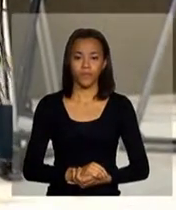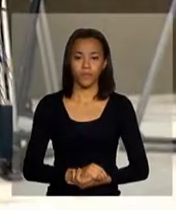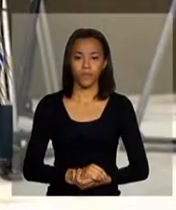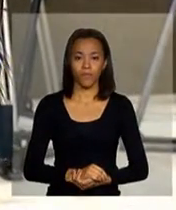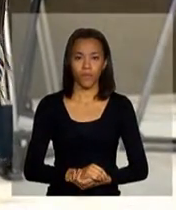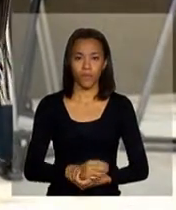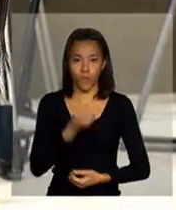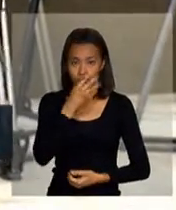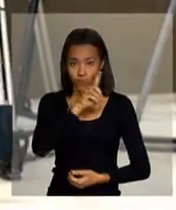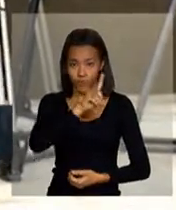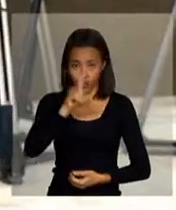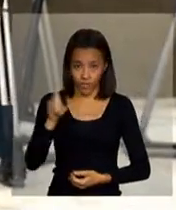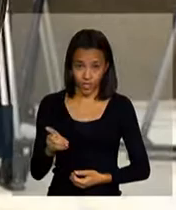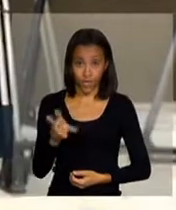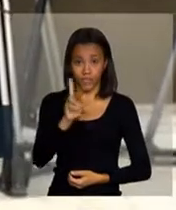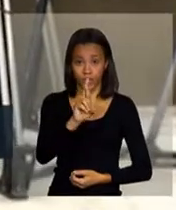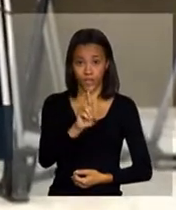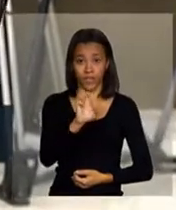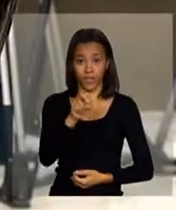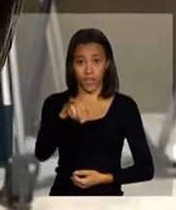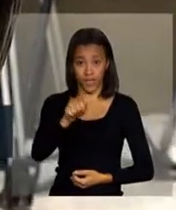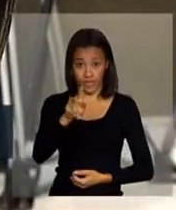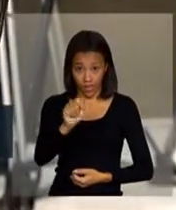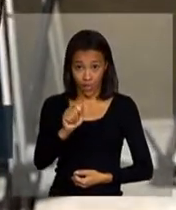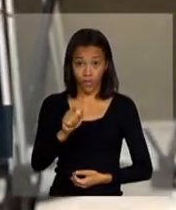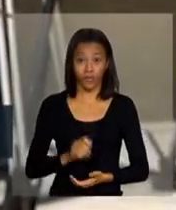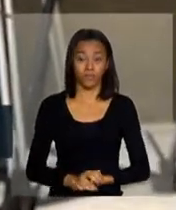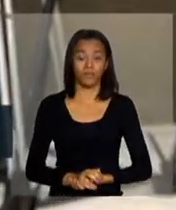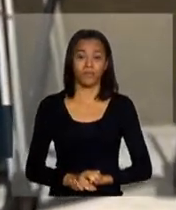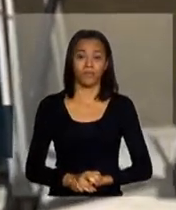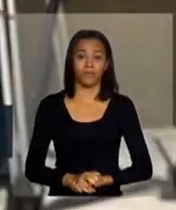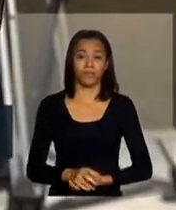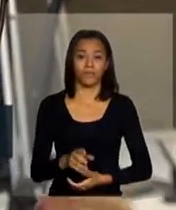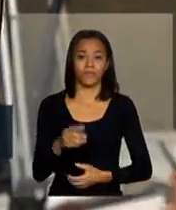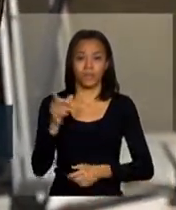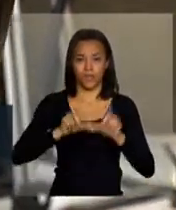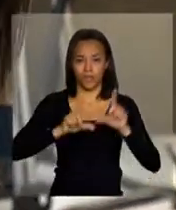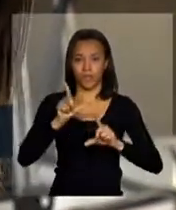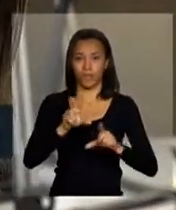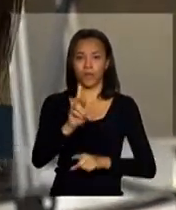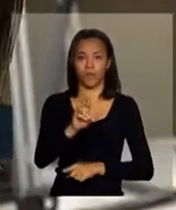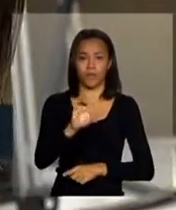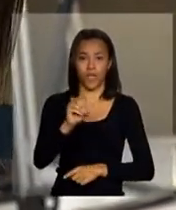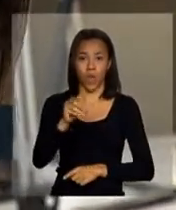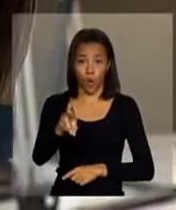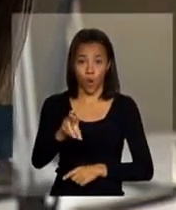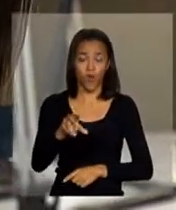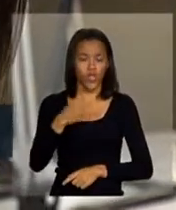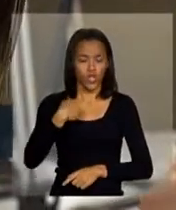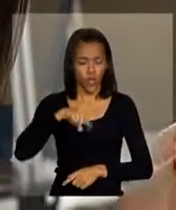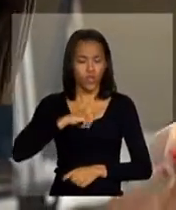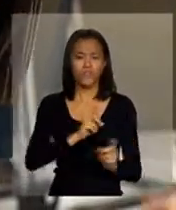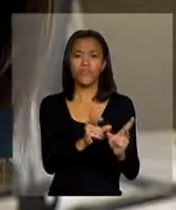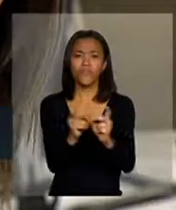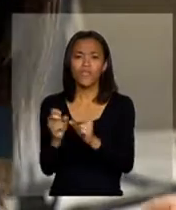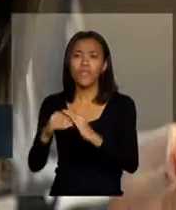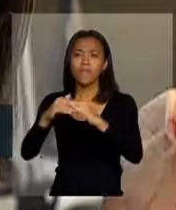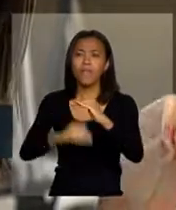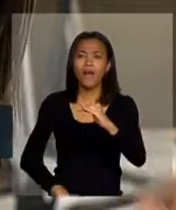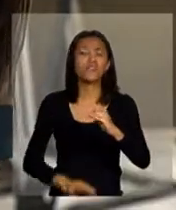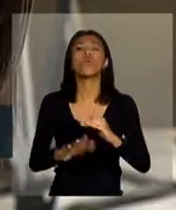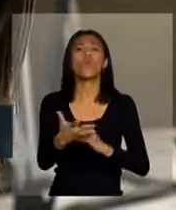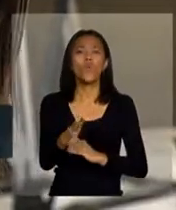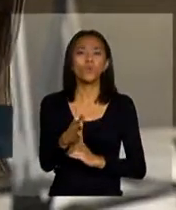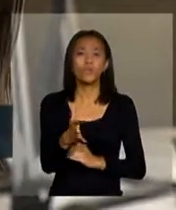Ministro, bom dia. Renata Varandas, da TV Record. Ministro, o senhor disse que o consumo hoje de pescado nosso é baixo. Queria saber quanto que é o